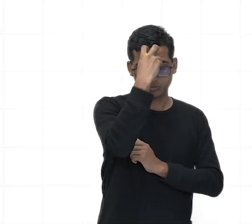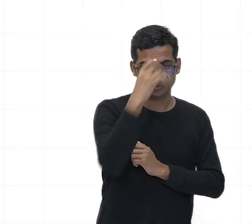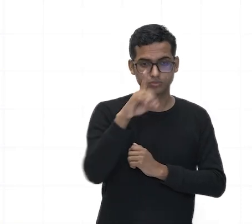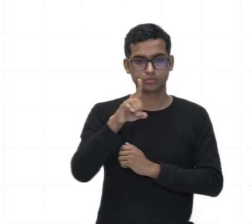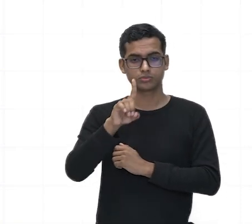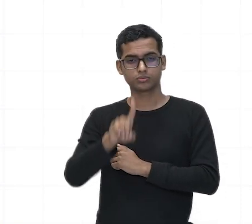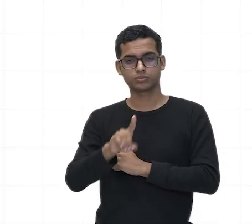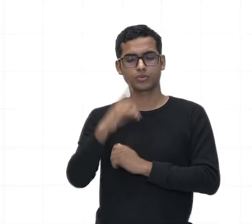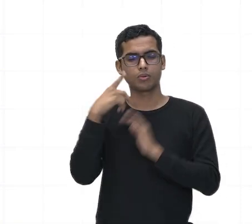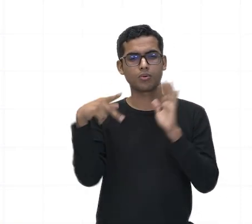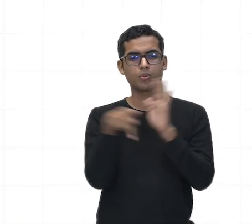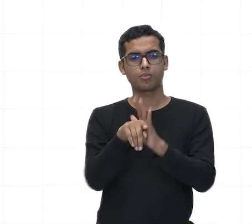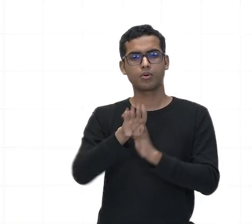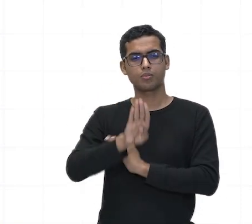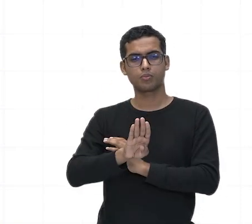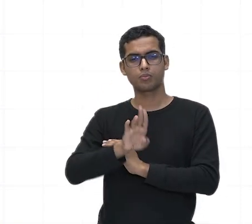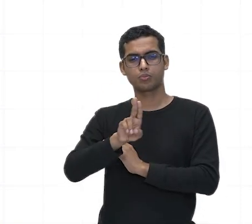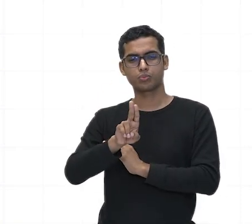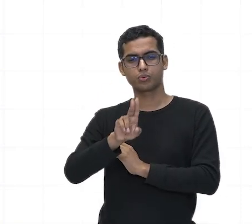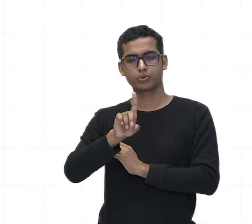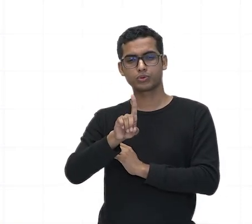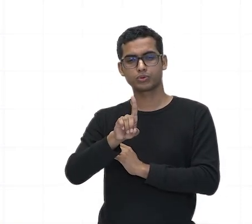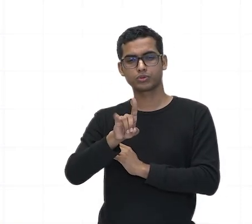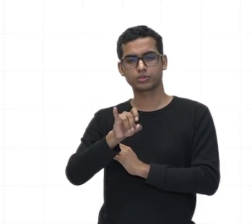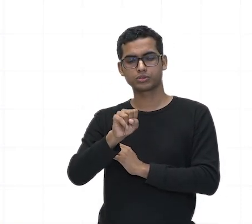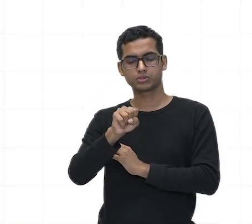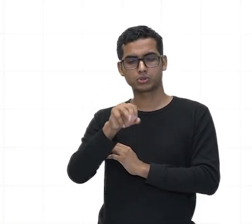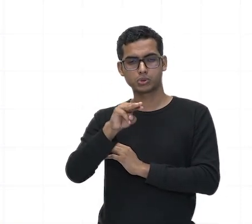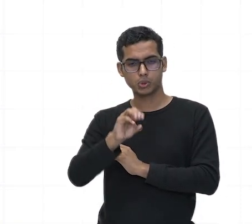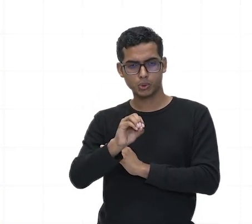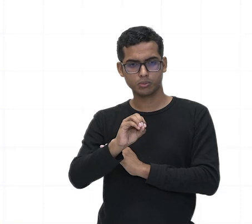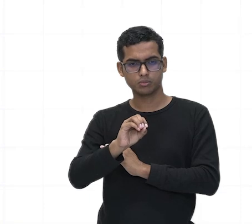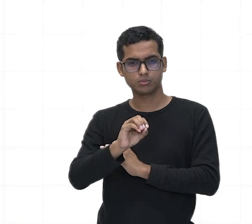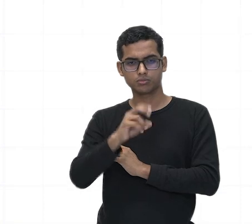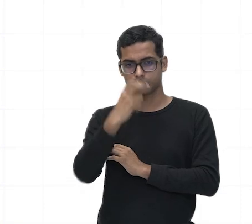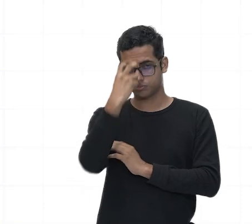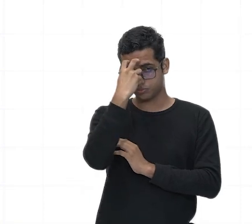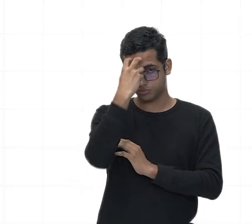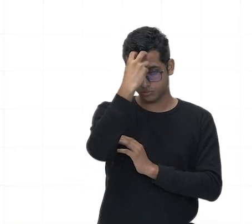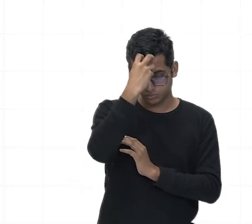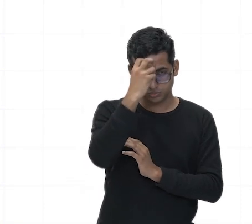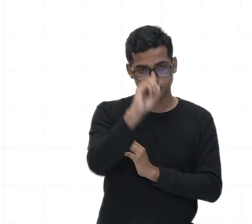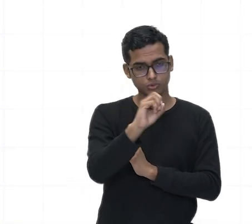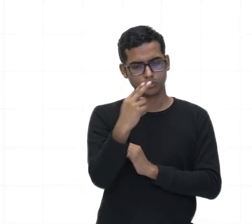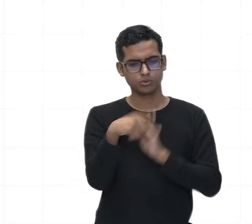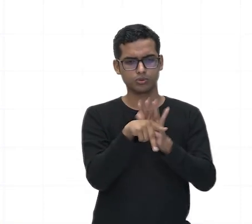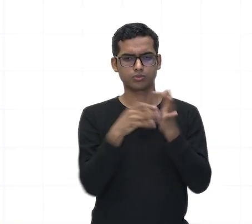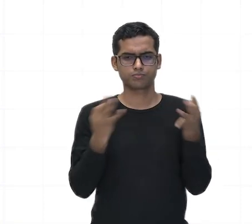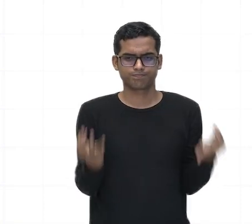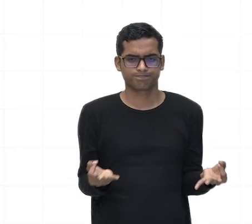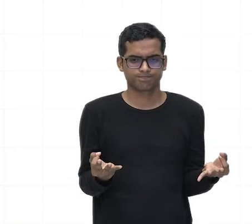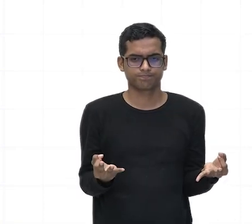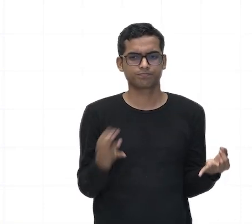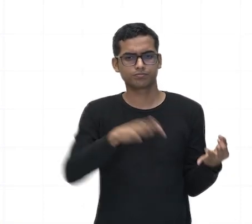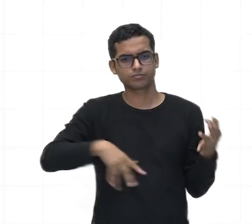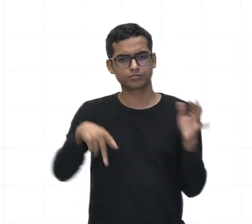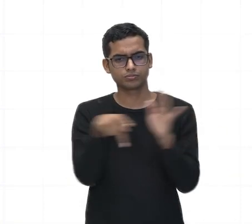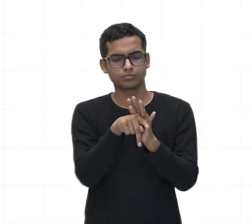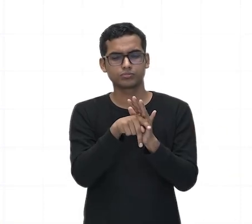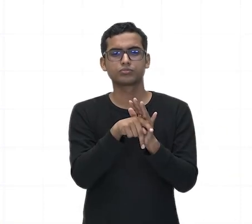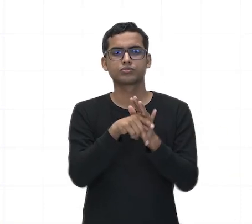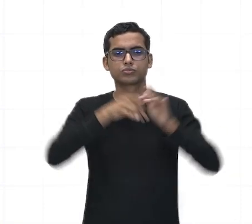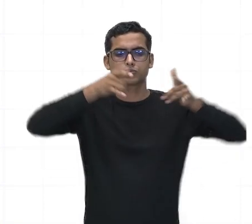ao budismo, às práticas budistas, para os velórios e para os sepultamentos. Contudo, no